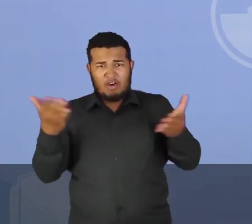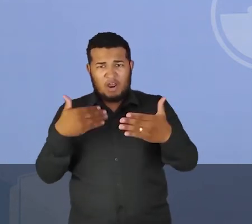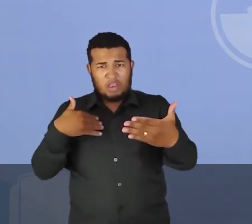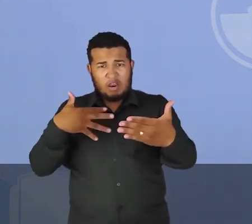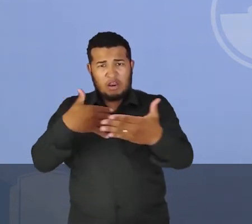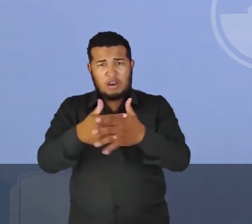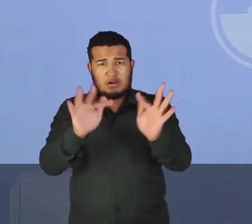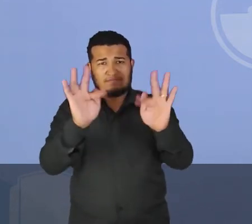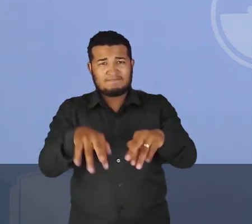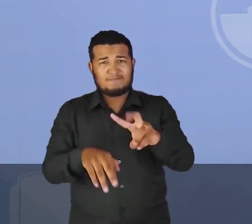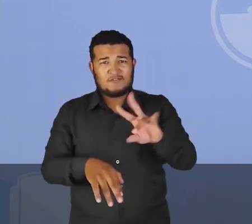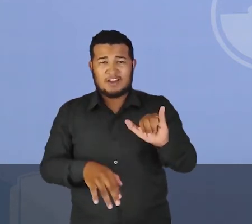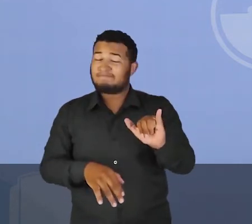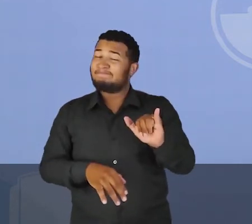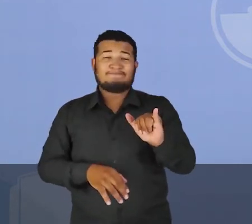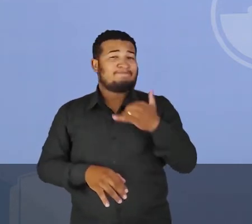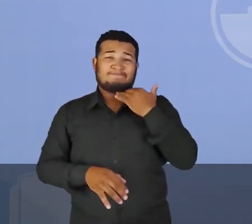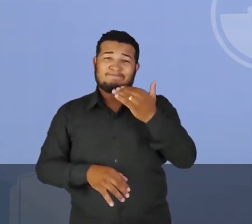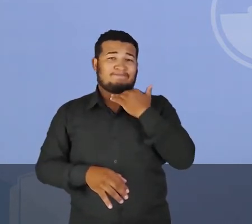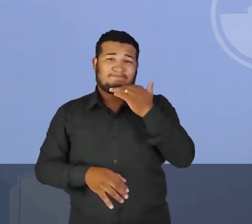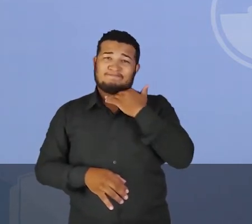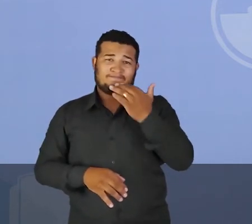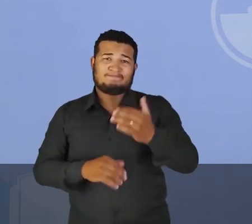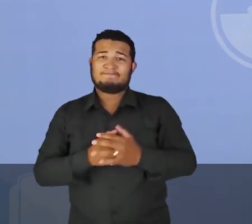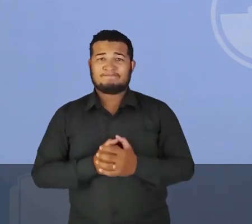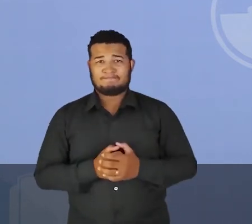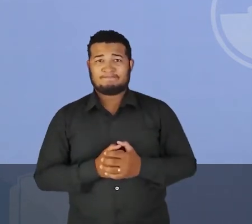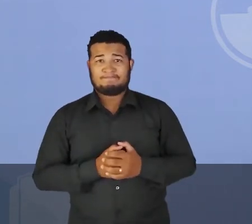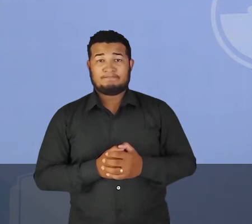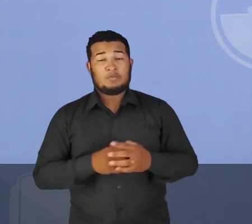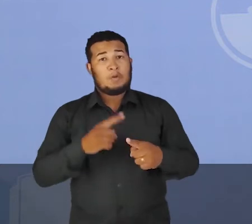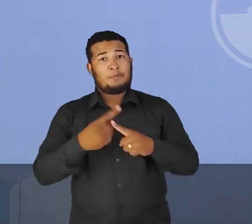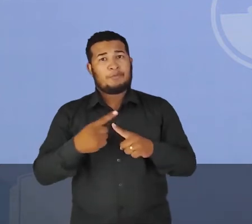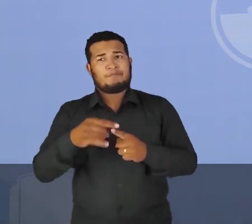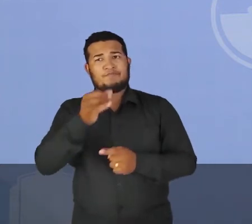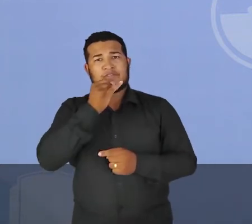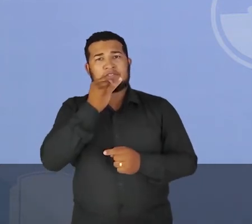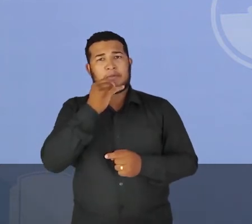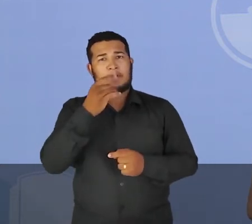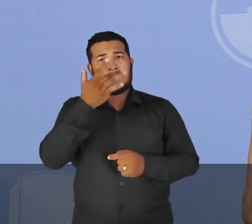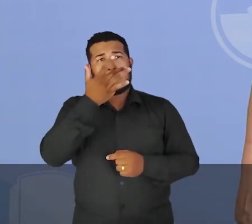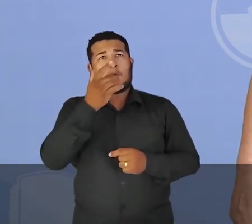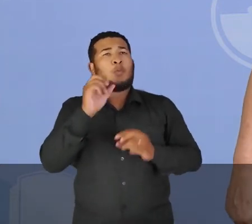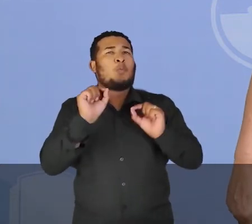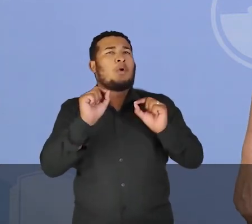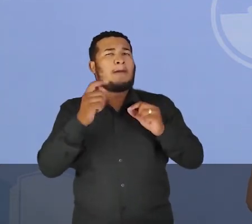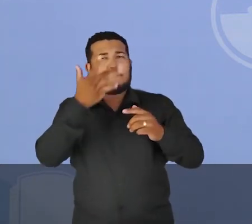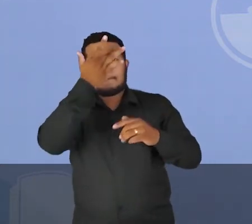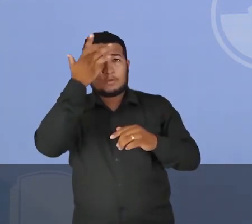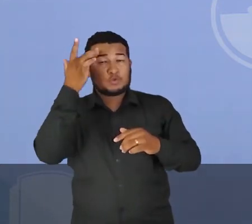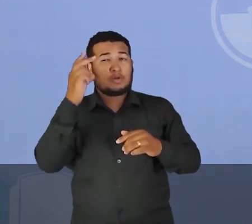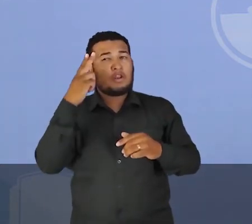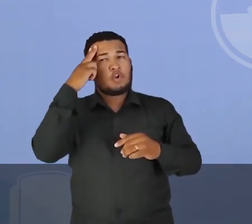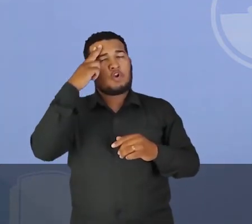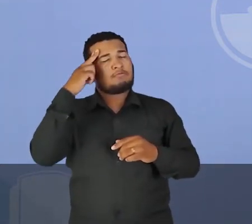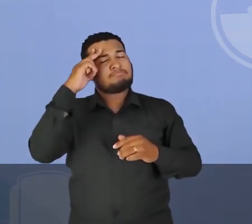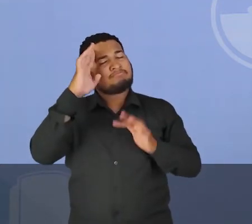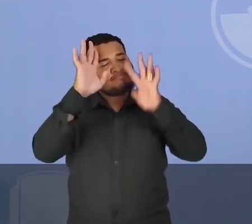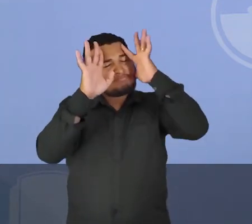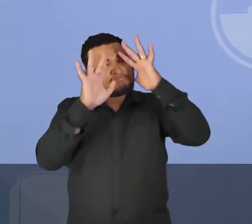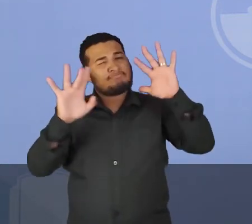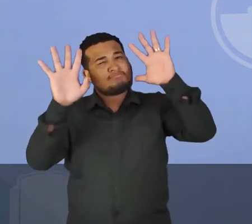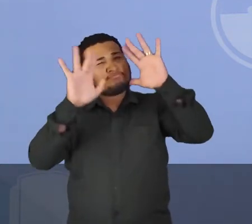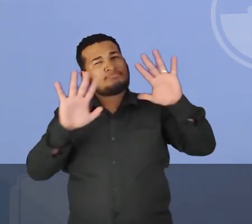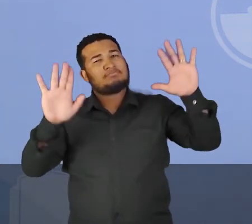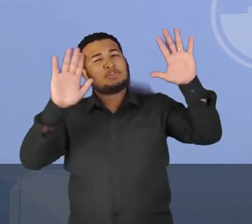de jeito nenhum, né? Porque aquele sonho do Martin Luther King, que foi um pastor